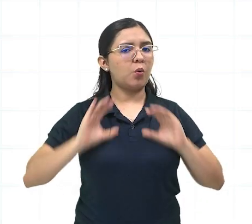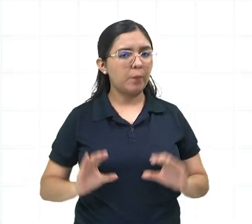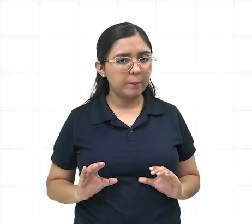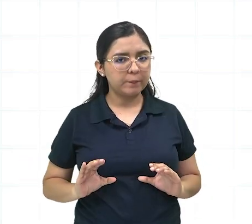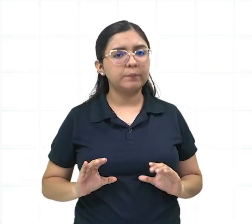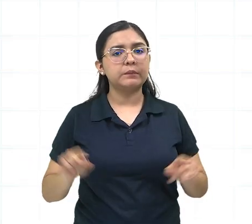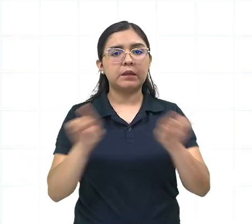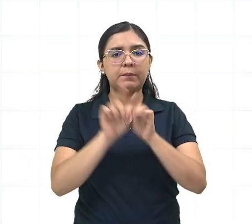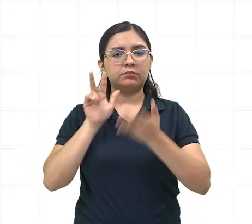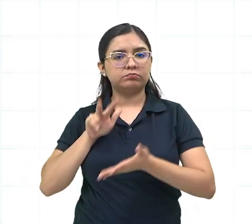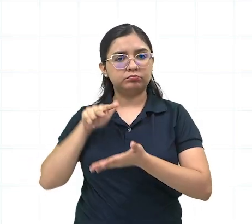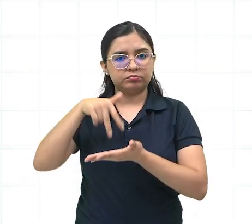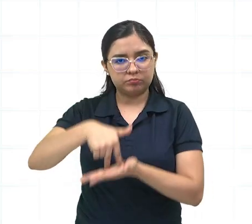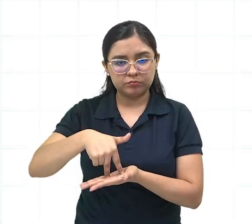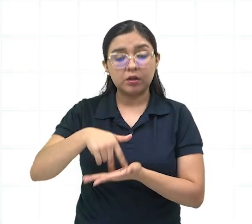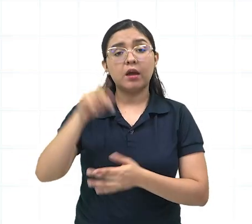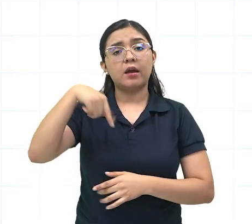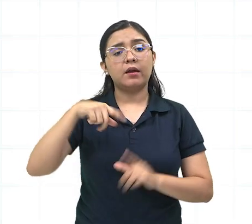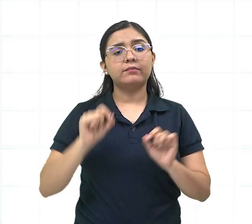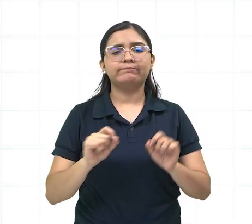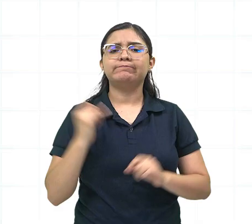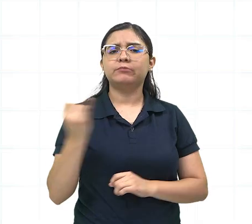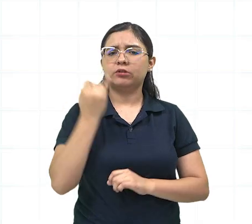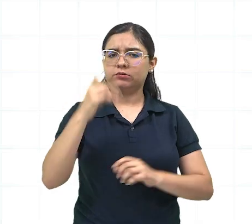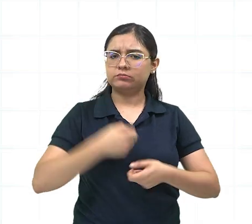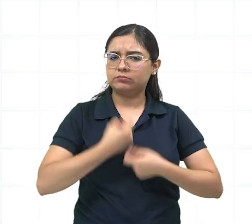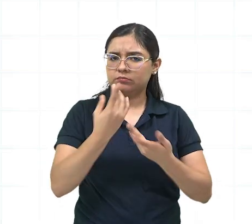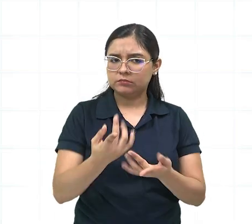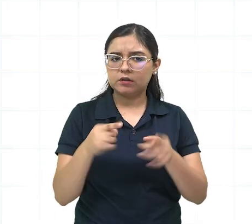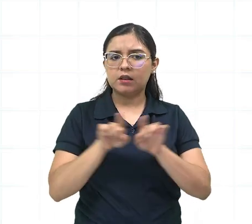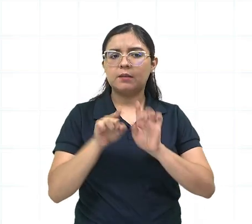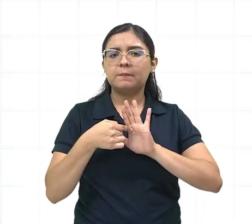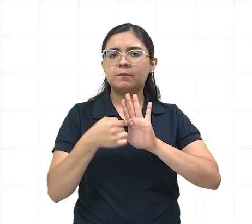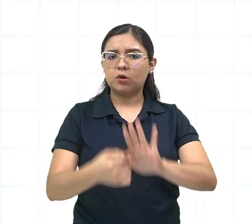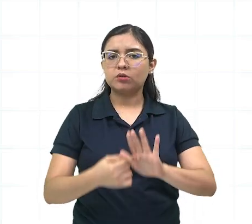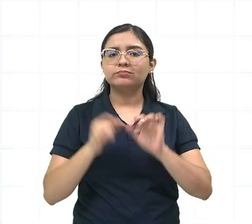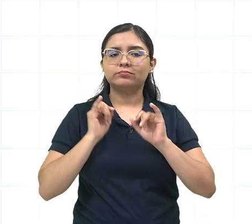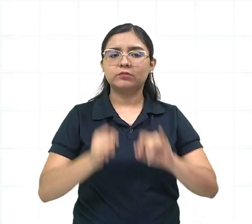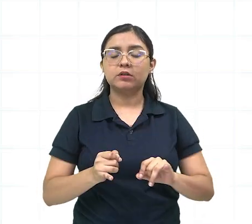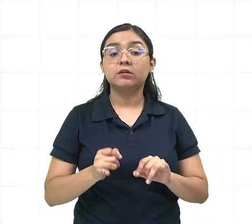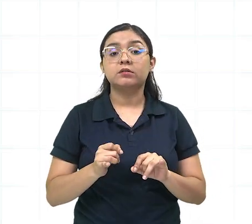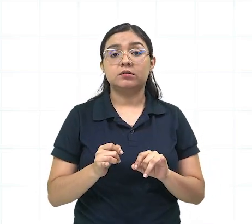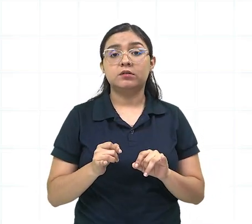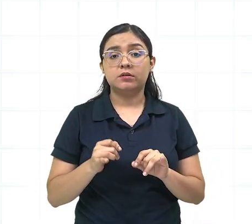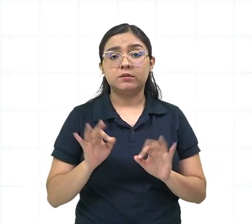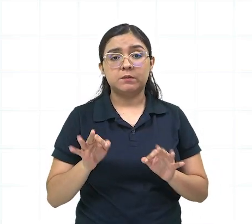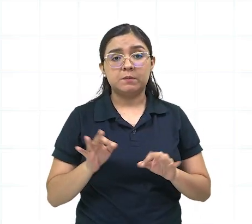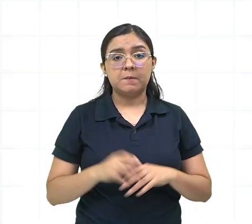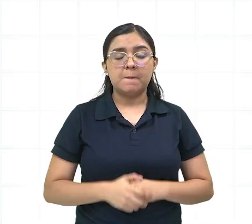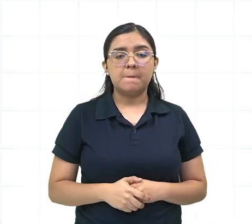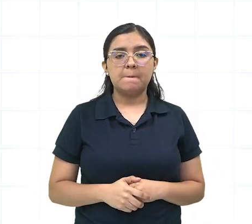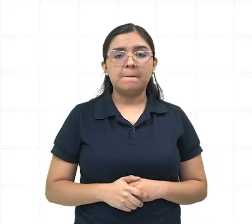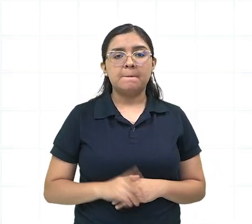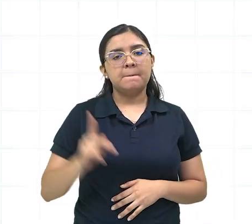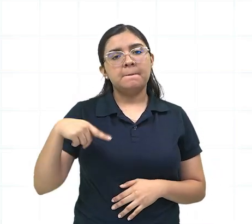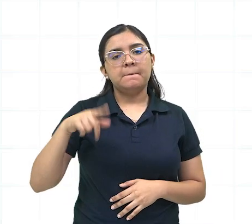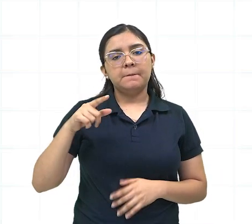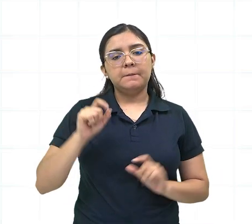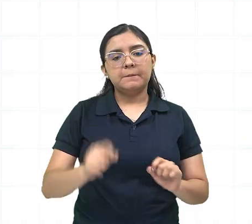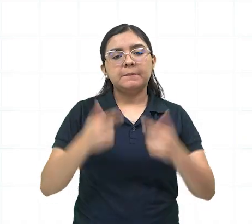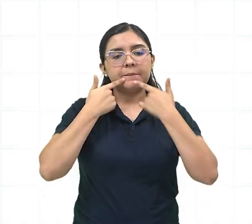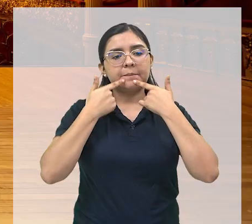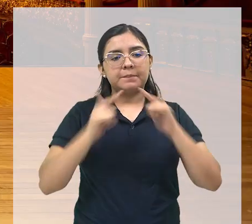nós nos posicionamos, ela fala. Ela transmite uma mensagem, certo? É o que a gente chama